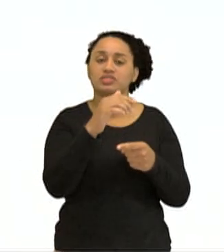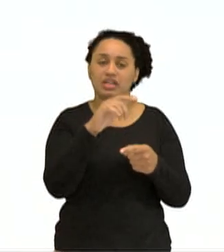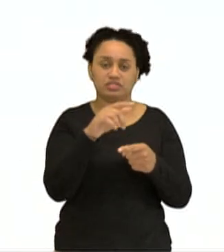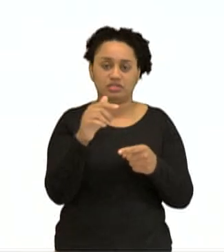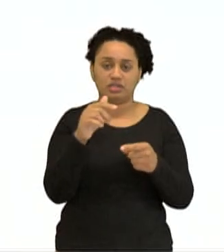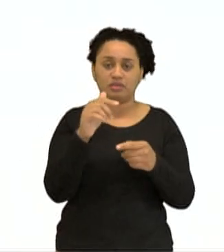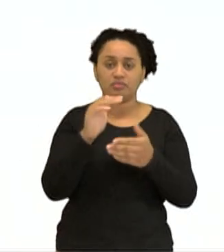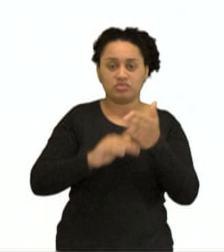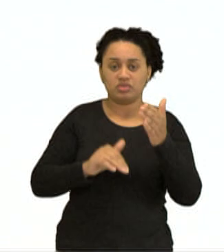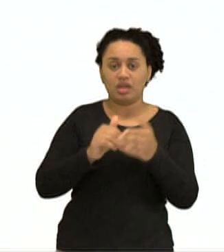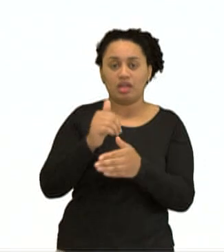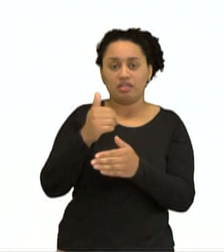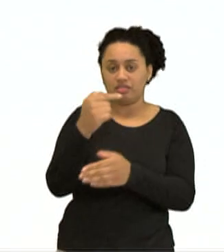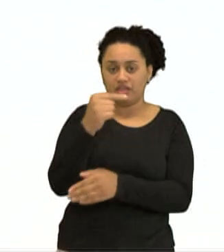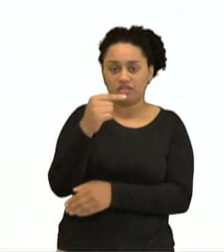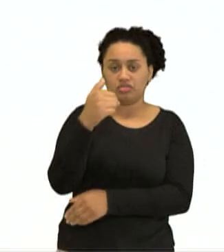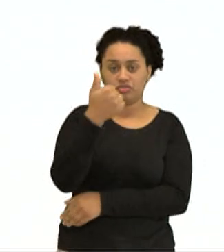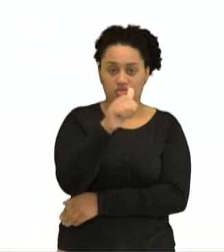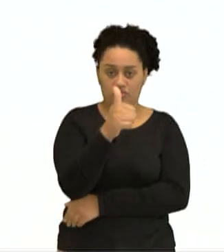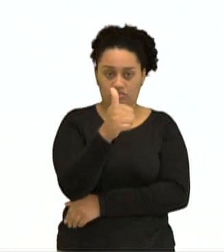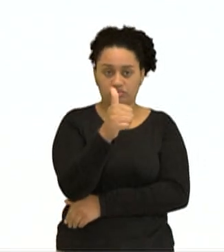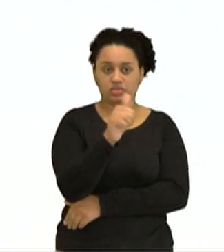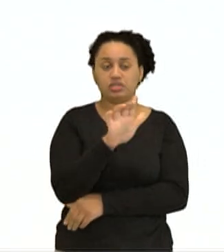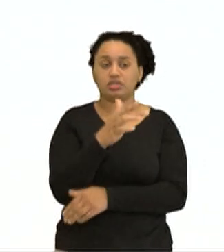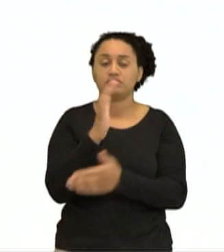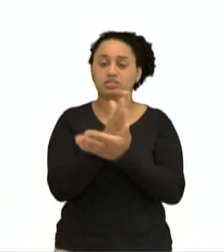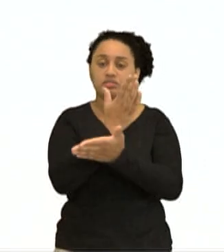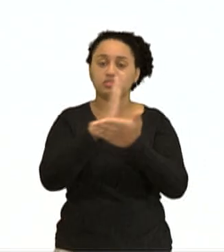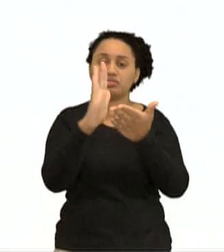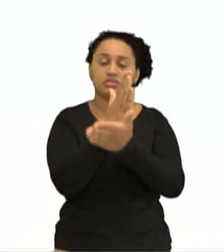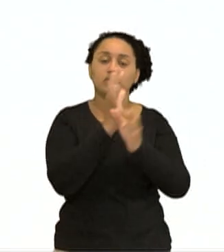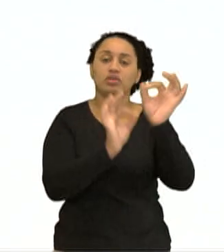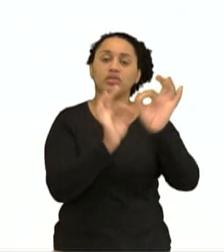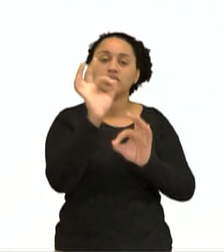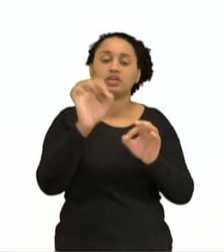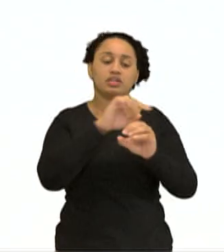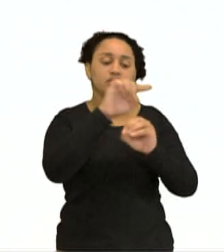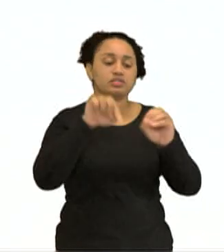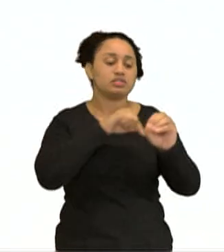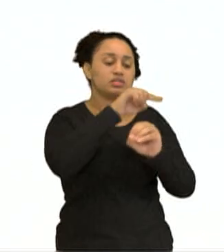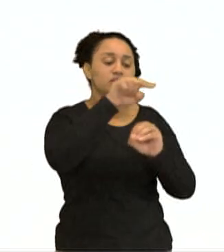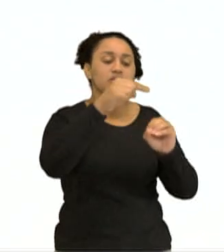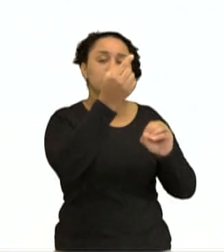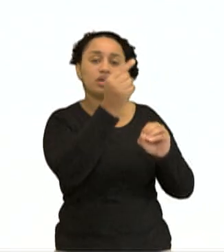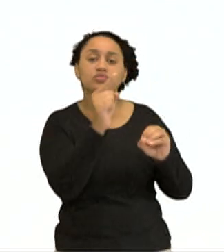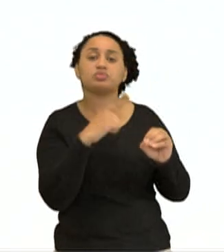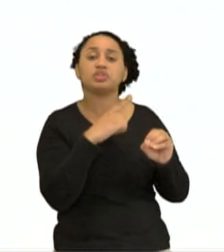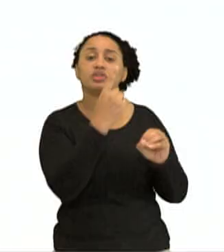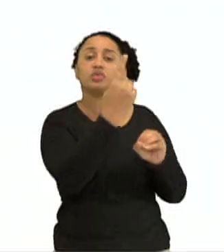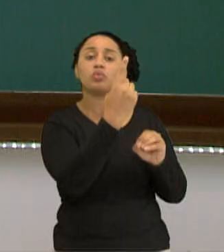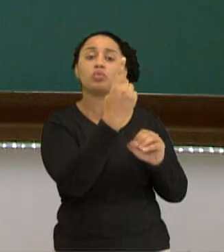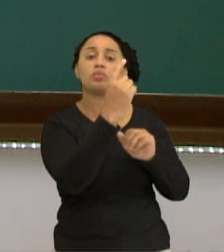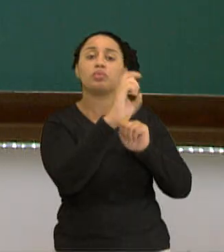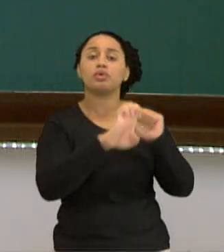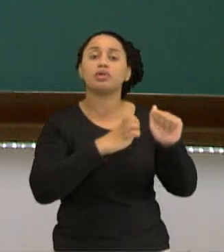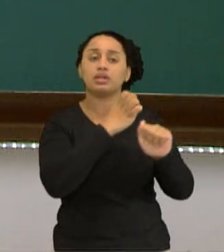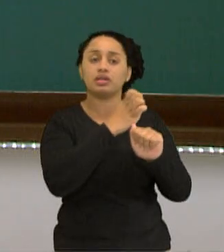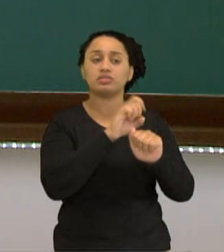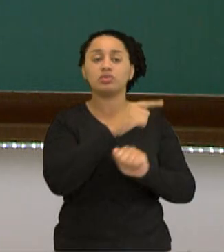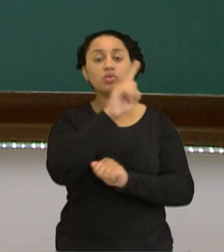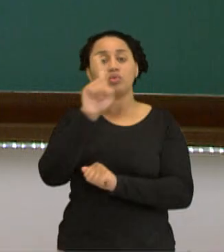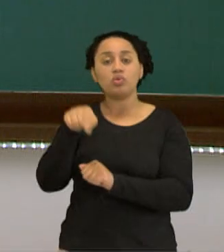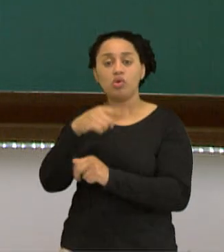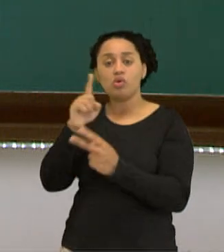11, distribuído nas cargas eletrônicas, então quer dizer que na camada de valência ele vai ter apenas um elétron. O outro